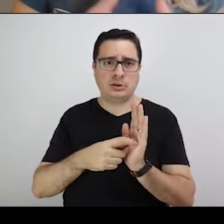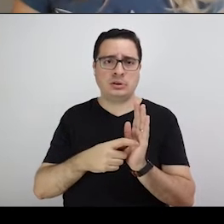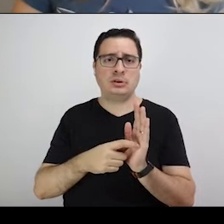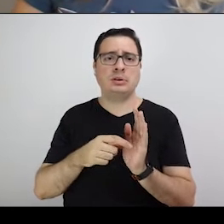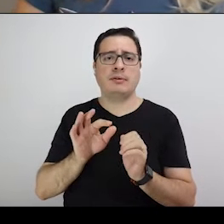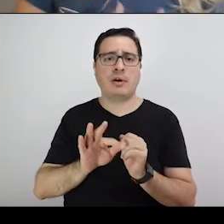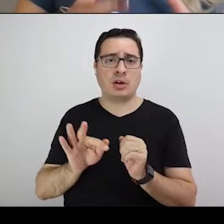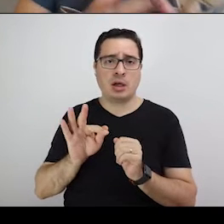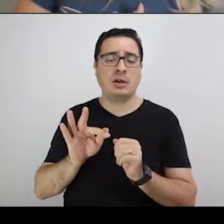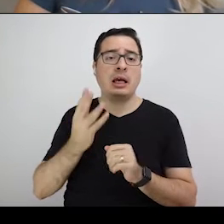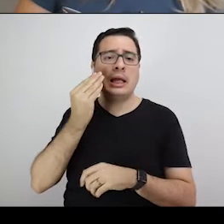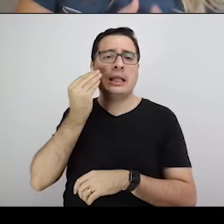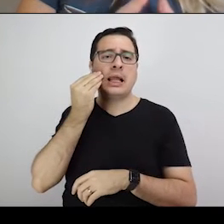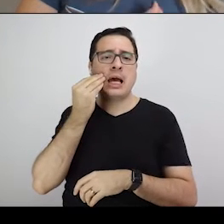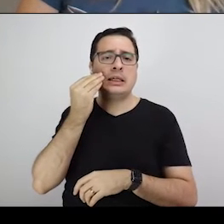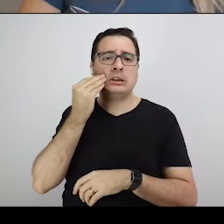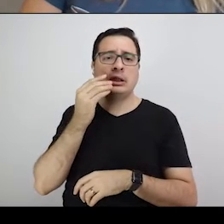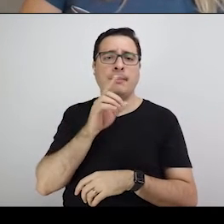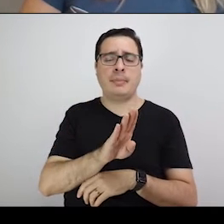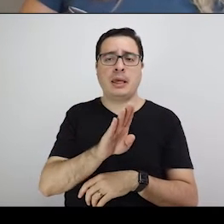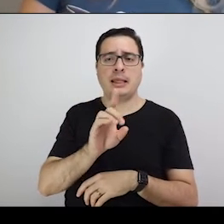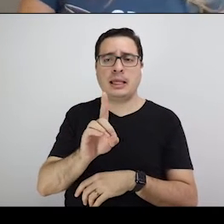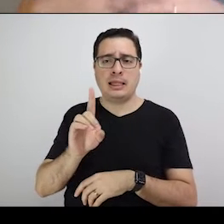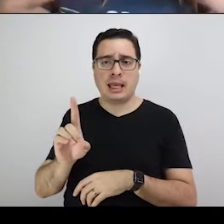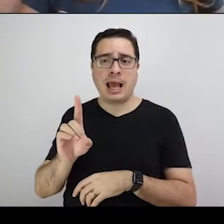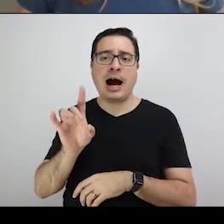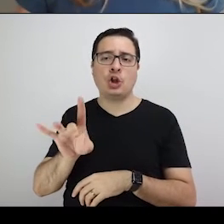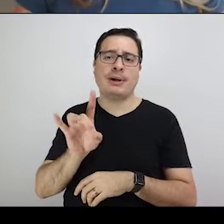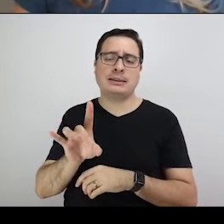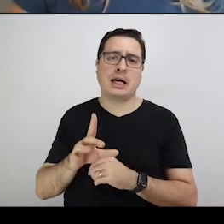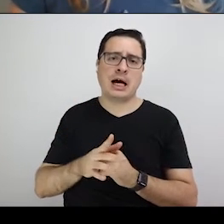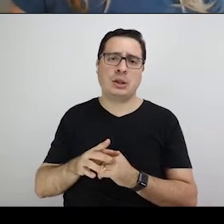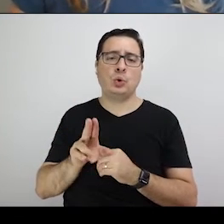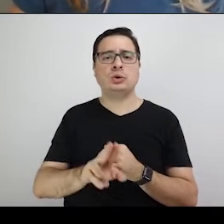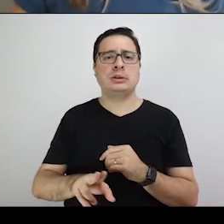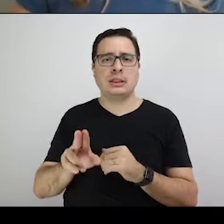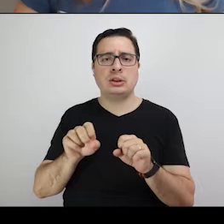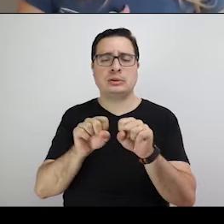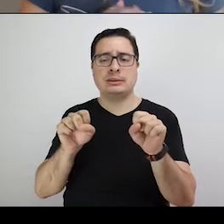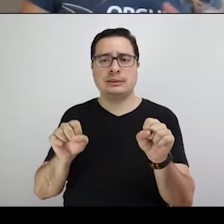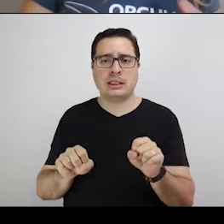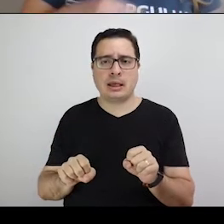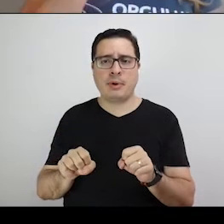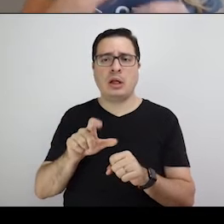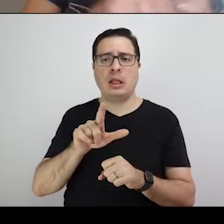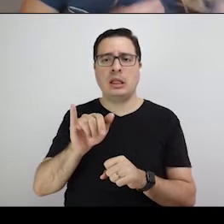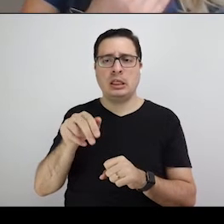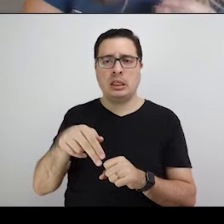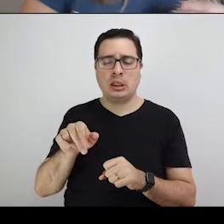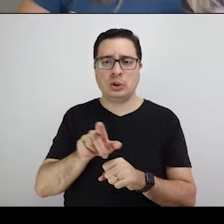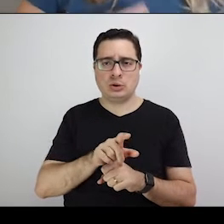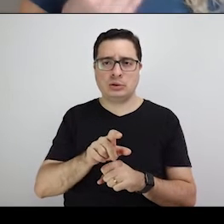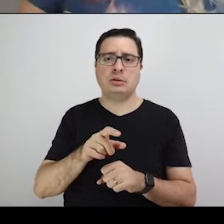sobre testes BDD automatizados, né, utilizando o sistema operacional Linux, né, com todo o